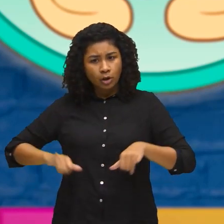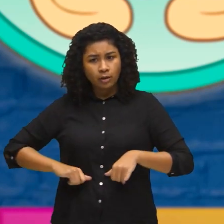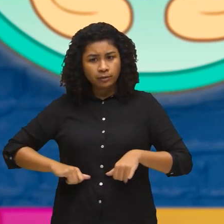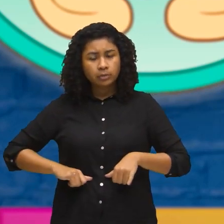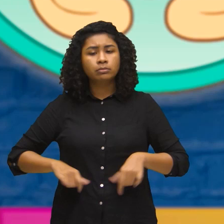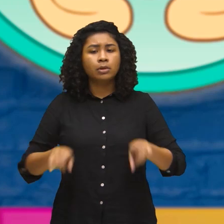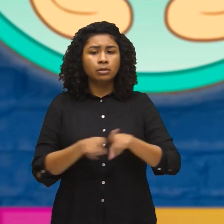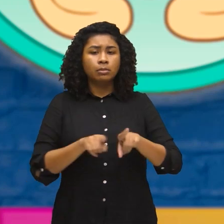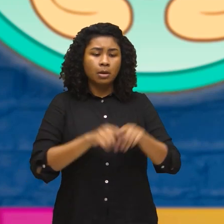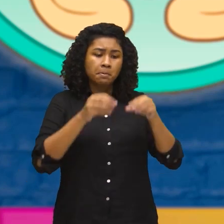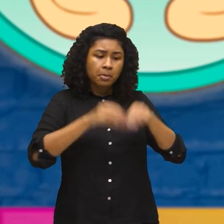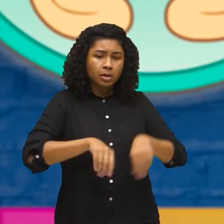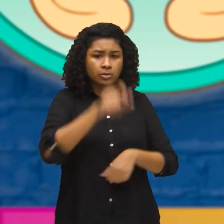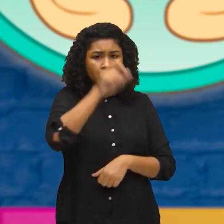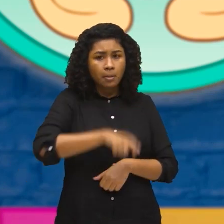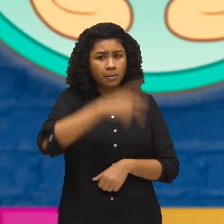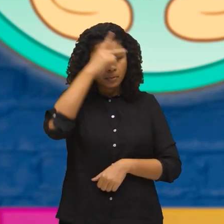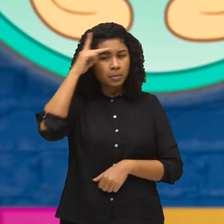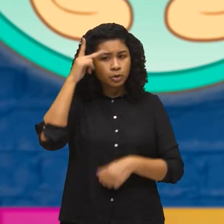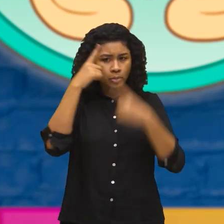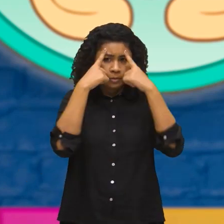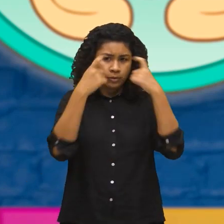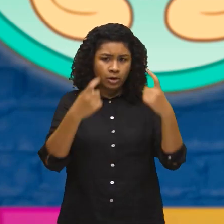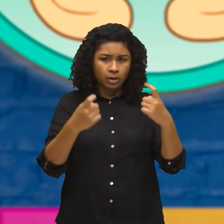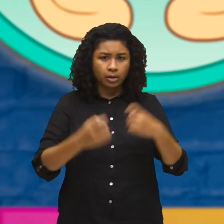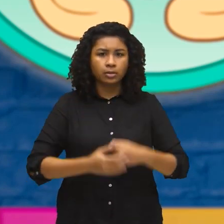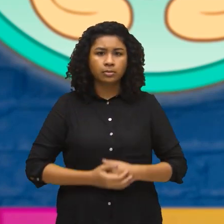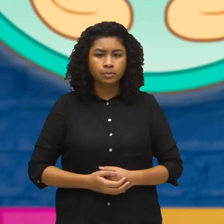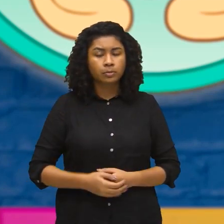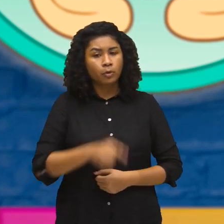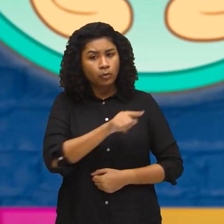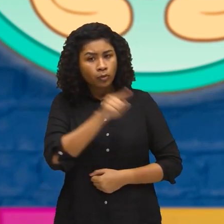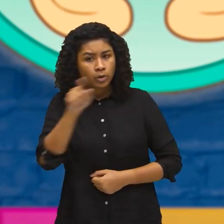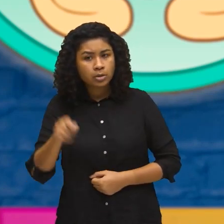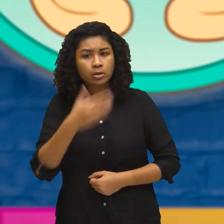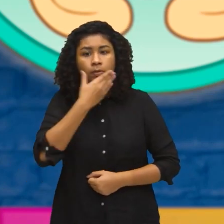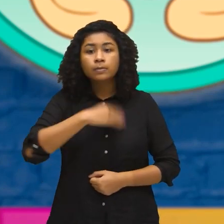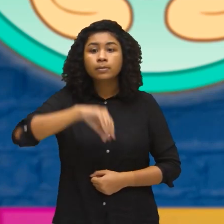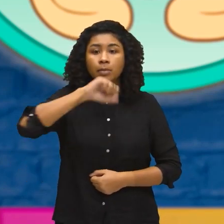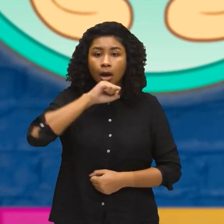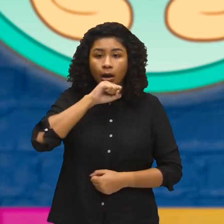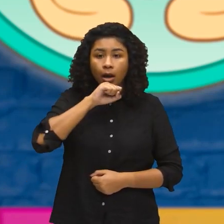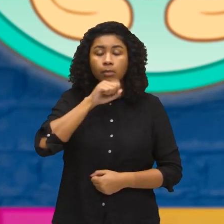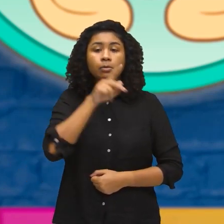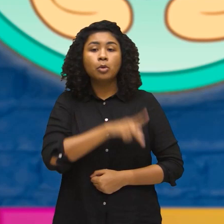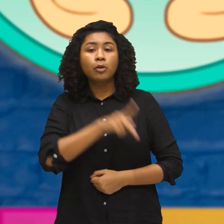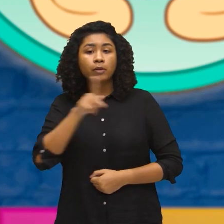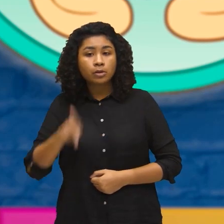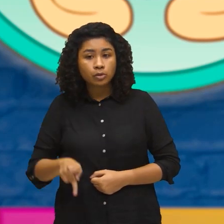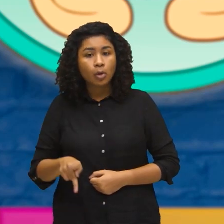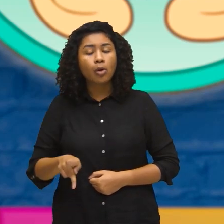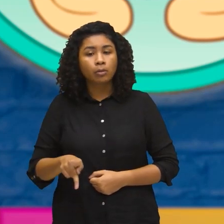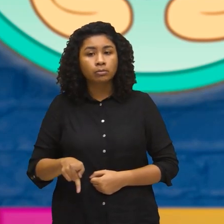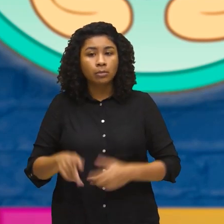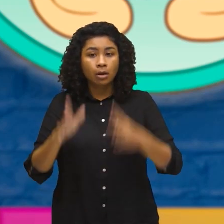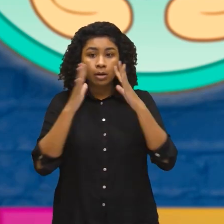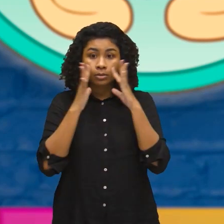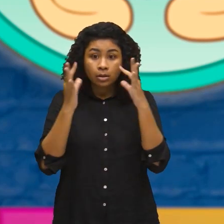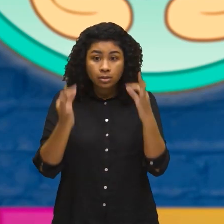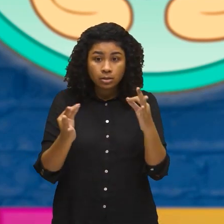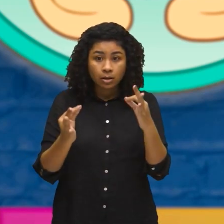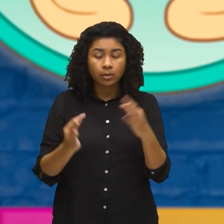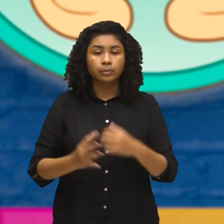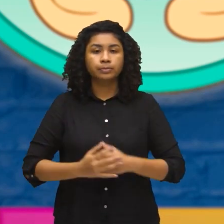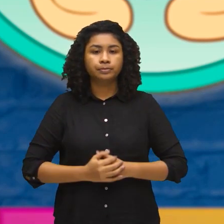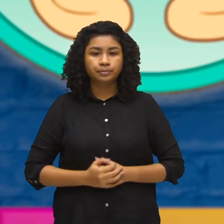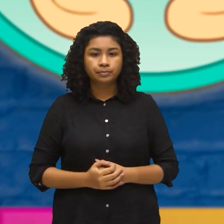Senhores pais, senhores professores, eu quero pontuar aqui o seguinte. Existe algum sinal, né,